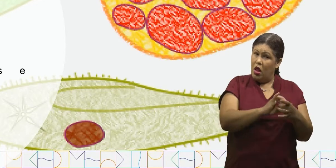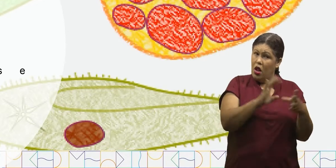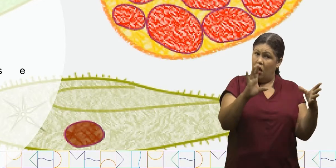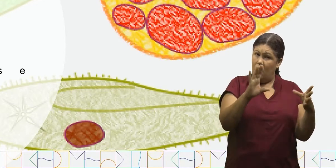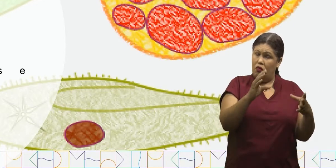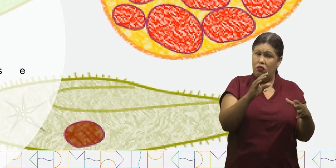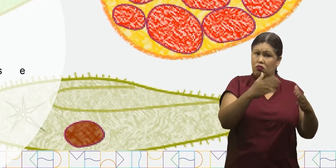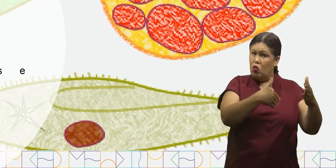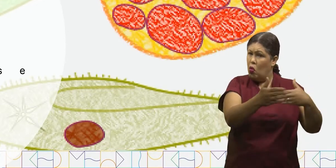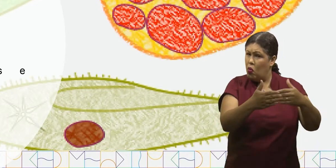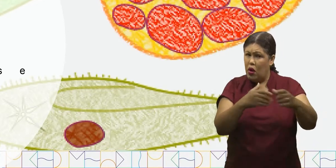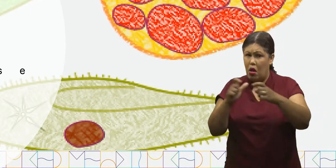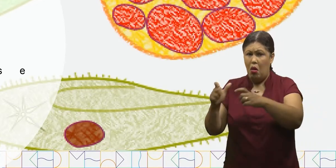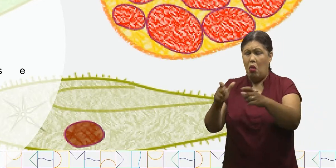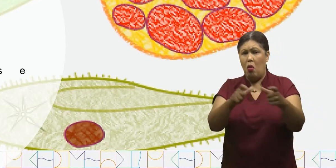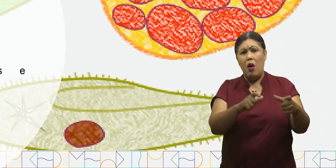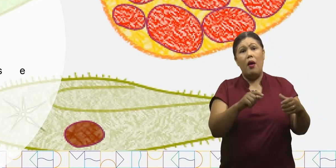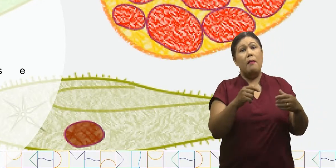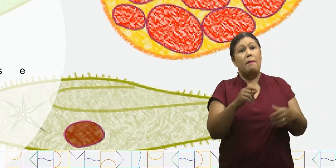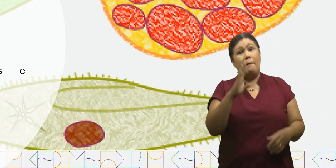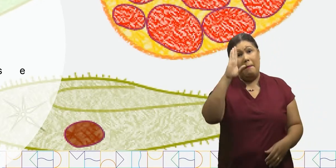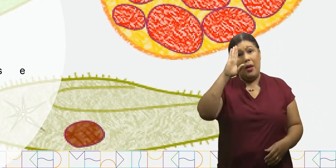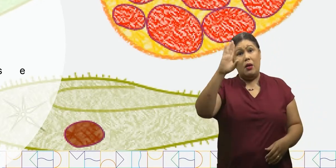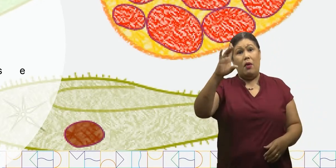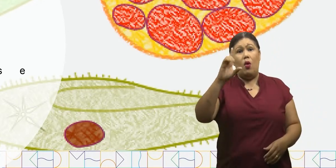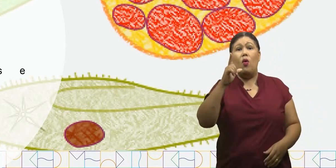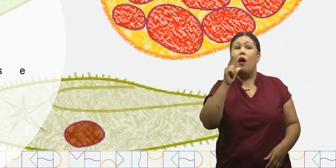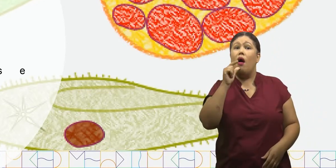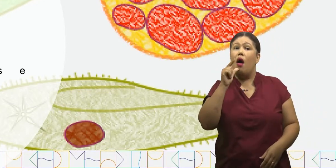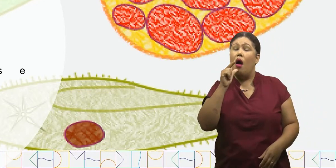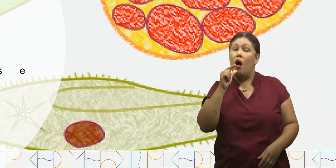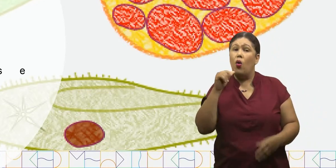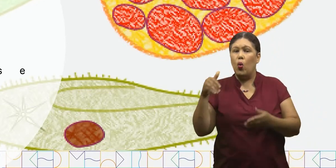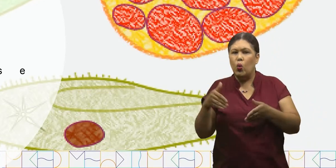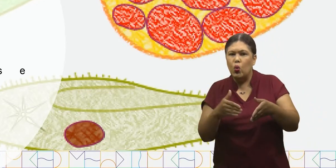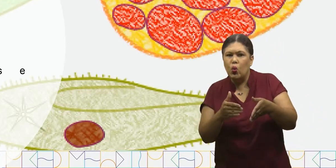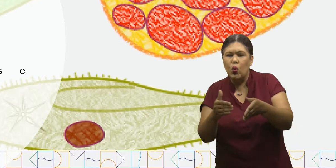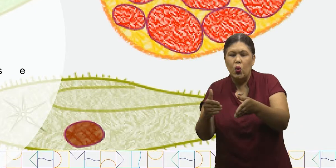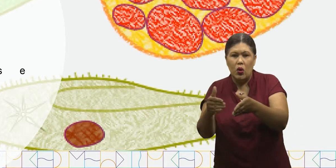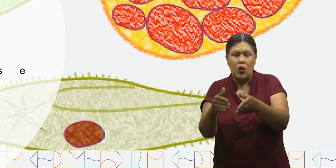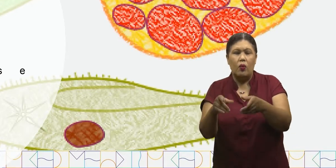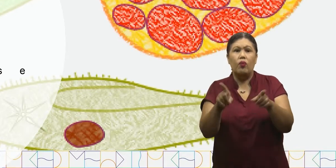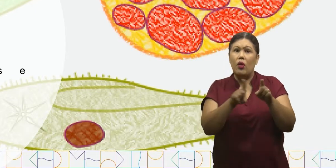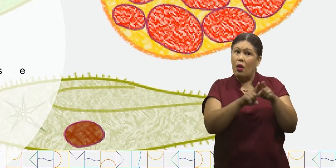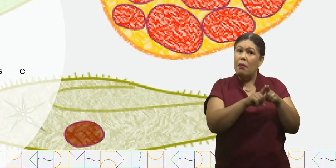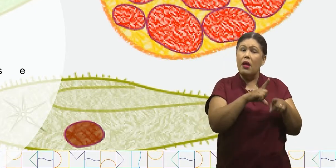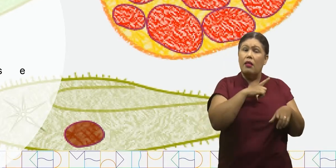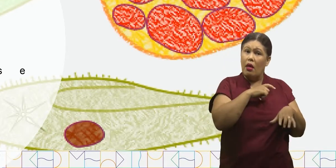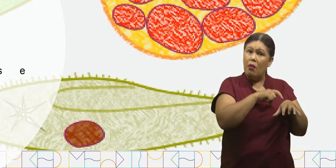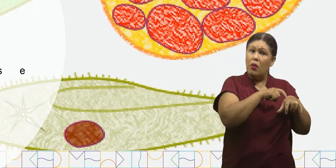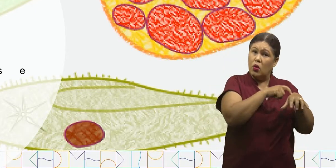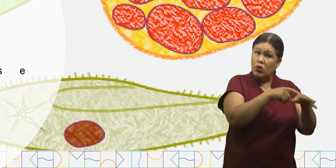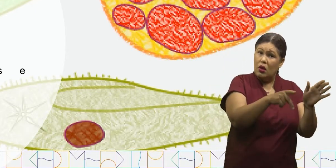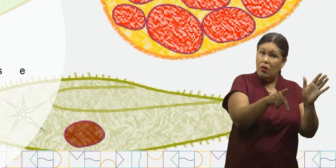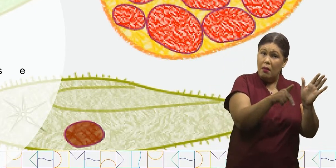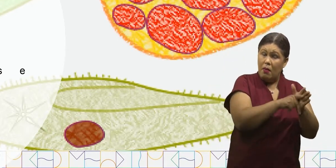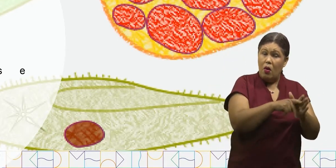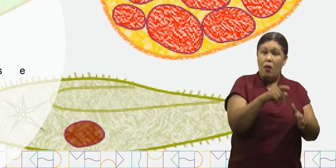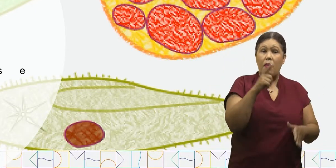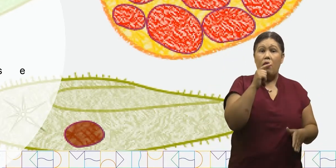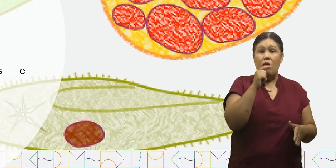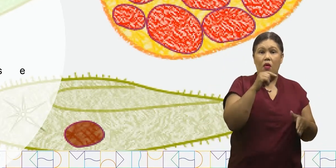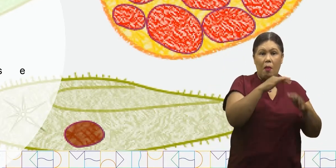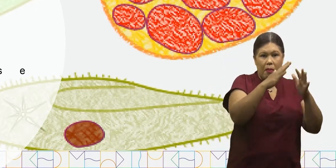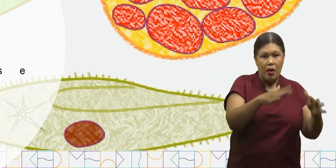ser encontrados principalmente em água doce, mas podem facilmente ser encontrados em águas salgadas ou regiões de